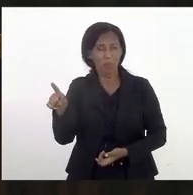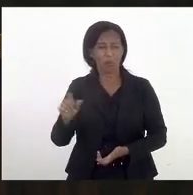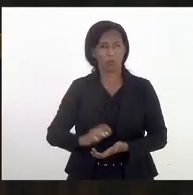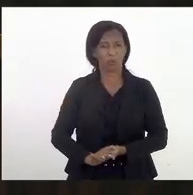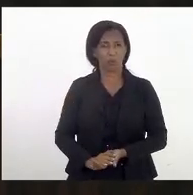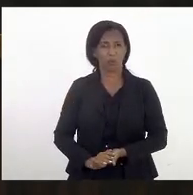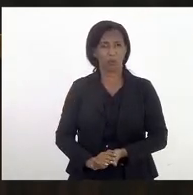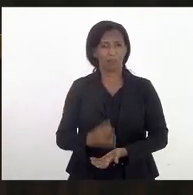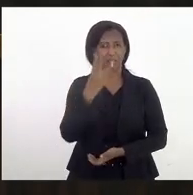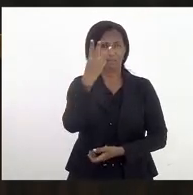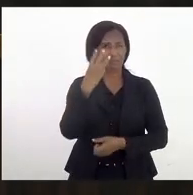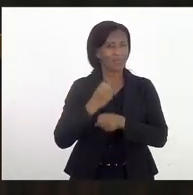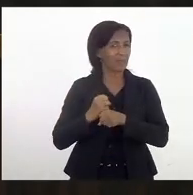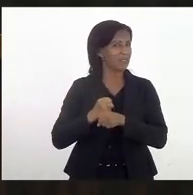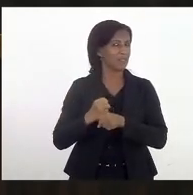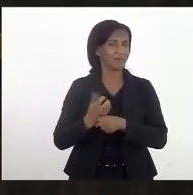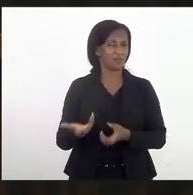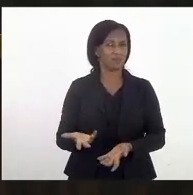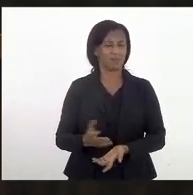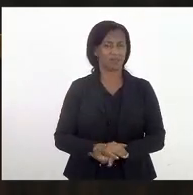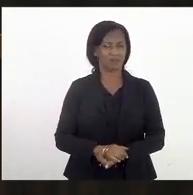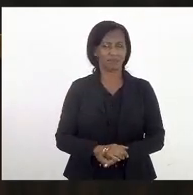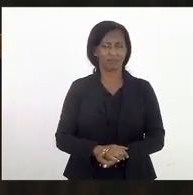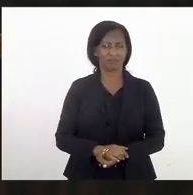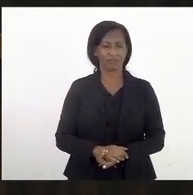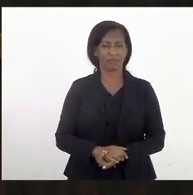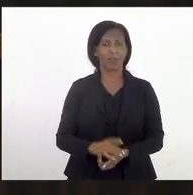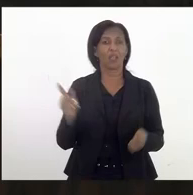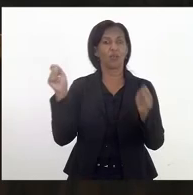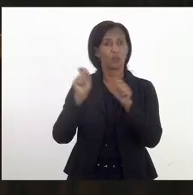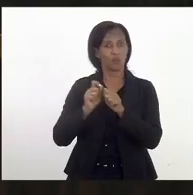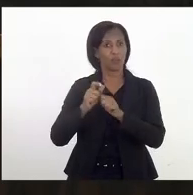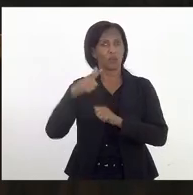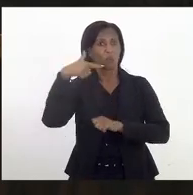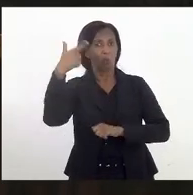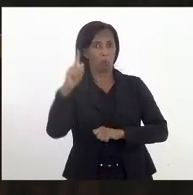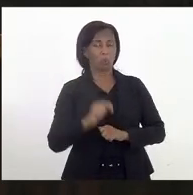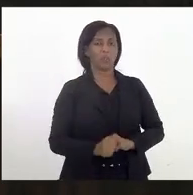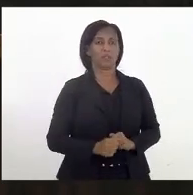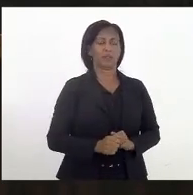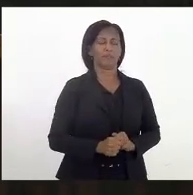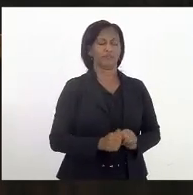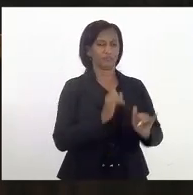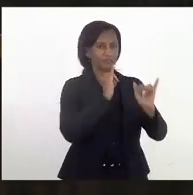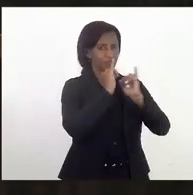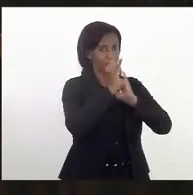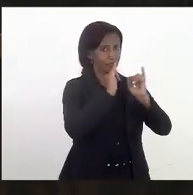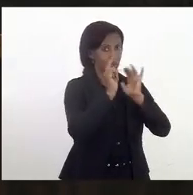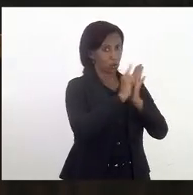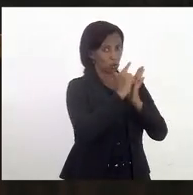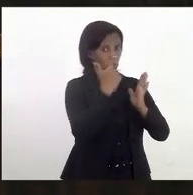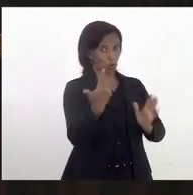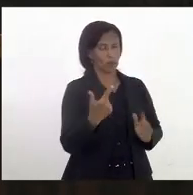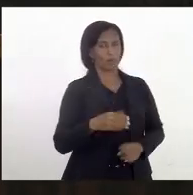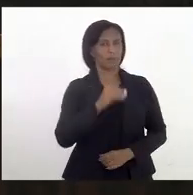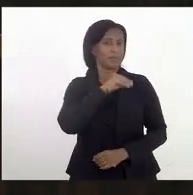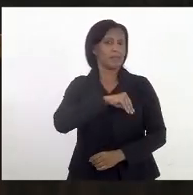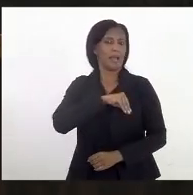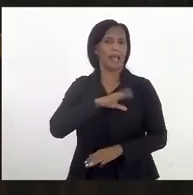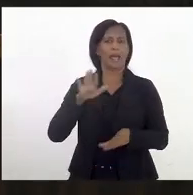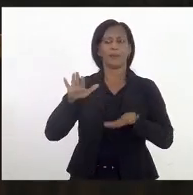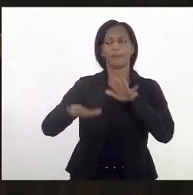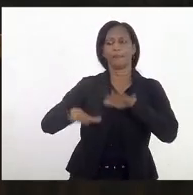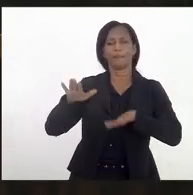10 meses quase 10 meses e foi feita uma outra matéria salário médio dos servidores da